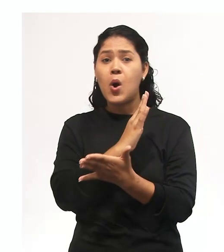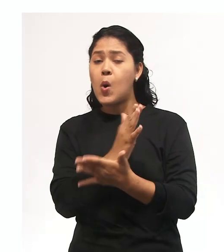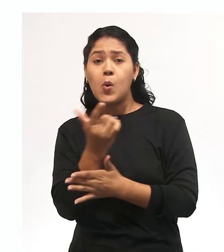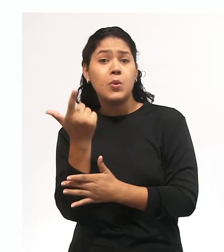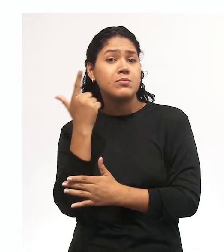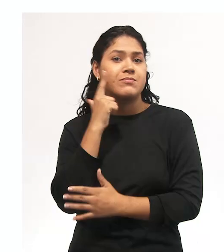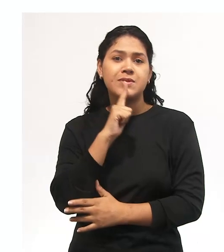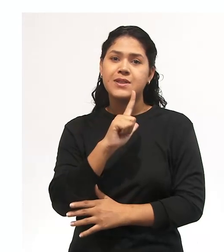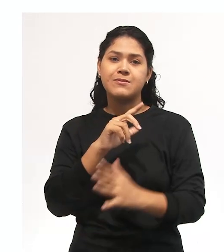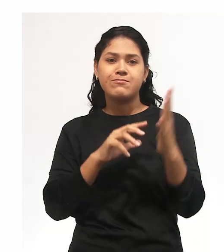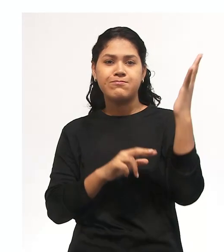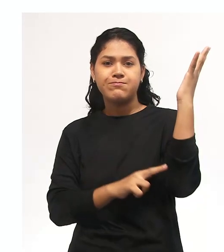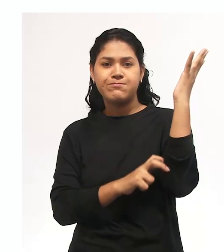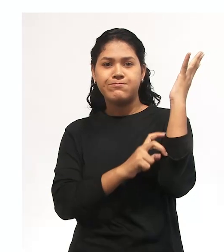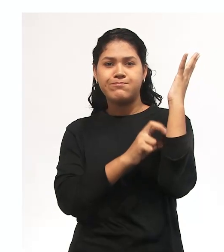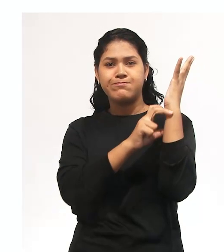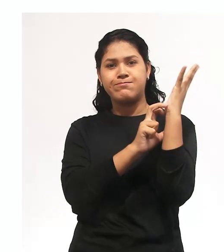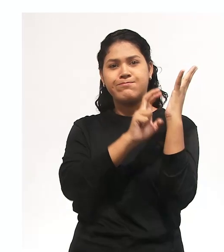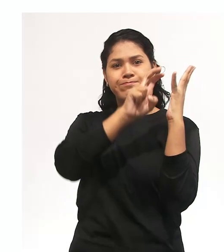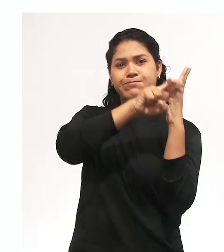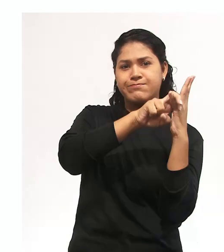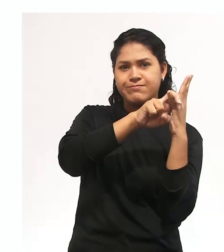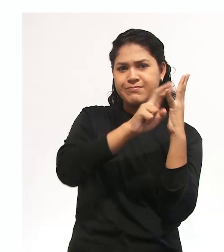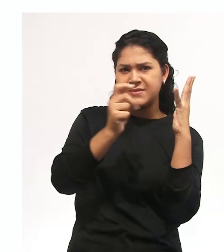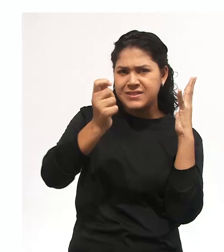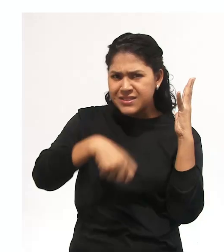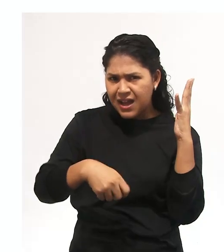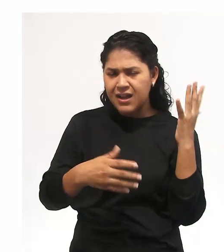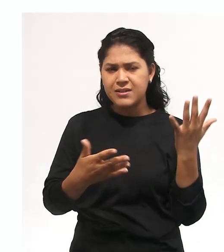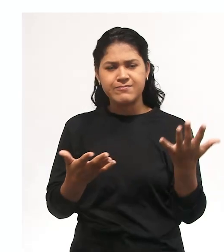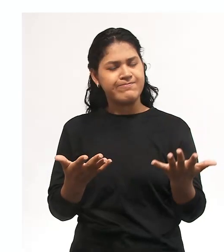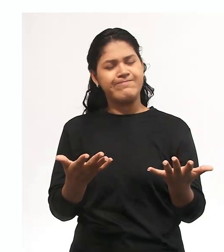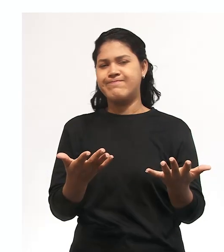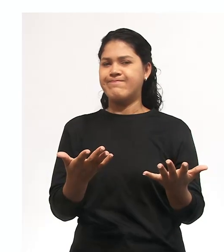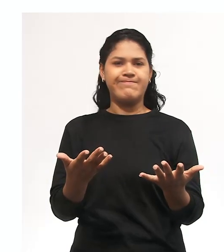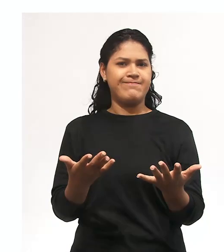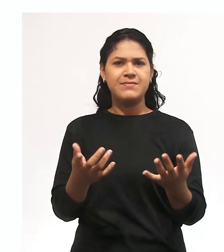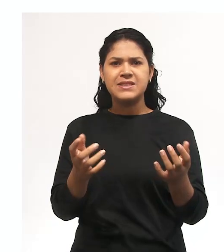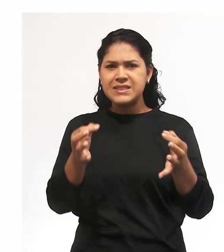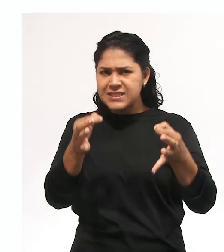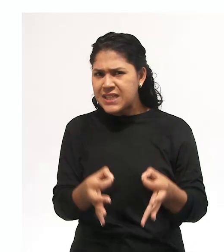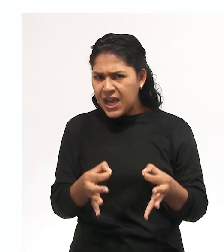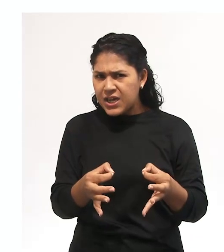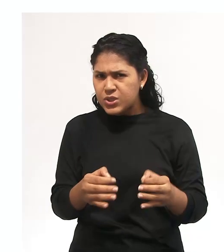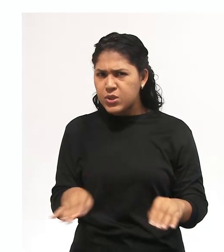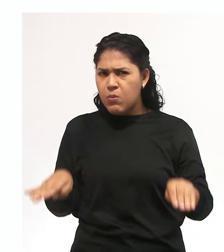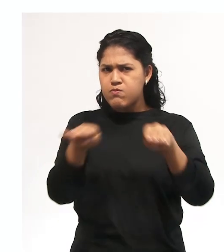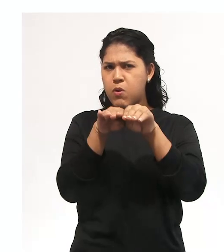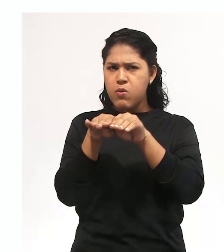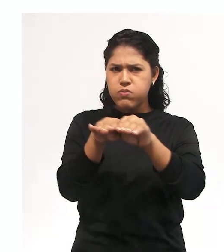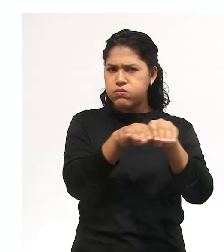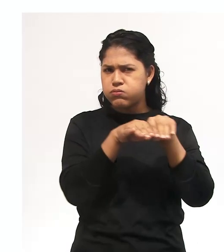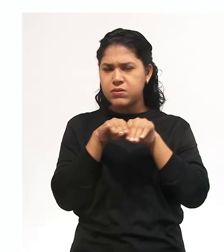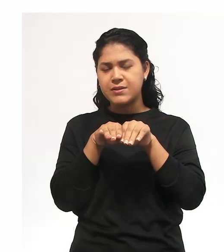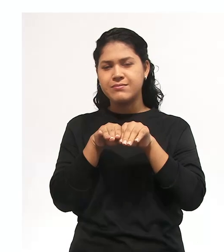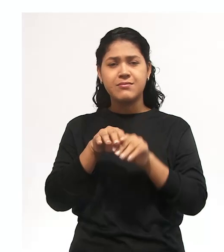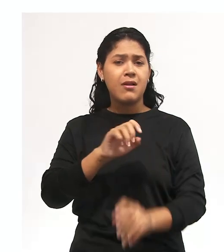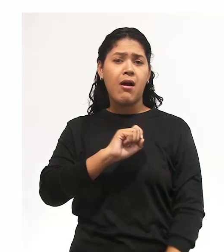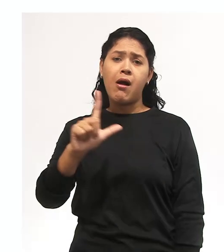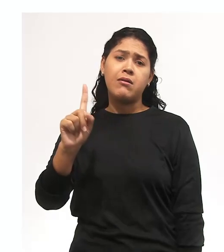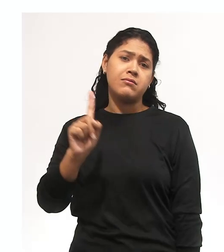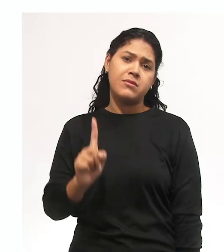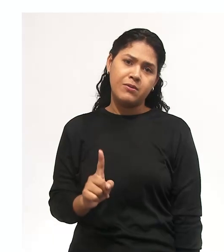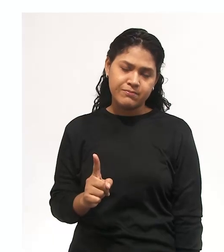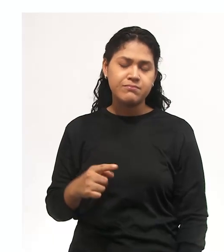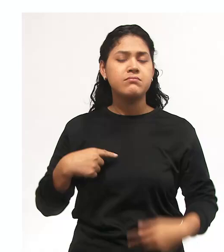nem conseguirão escalar a árvore. Será que realmente é justa? Nesse caso, claro que